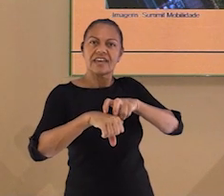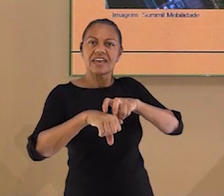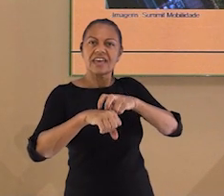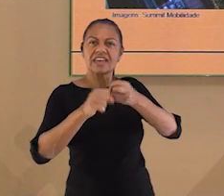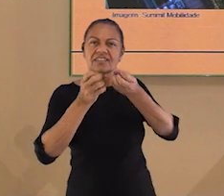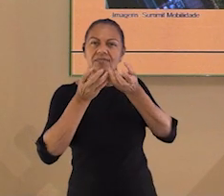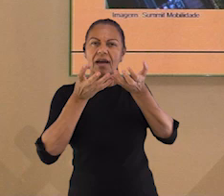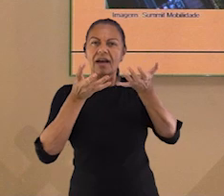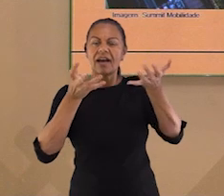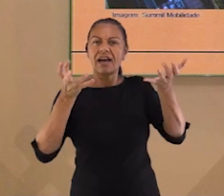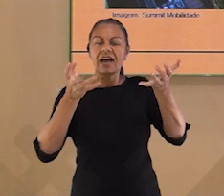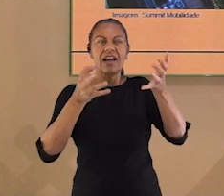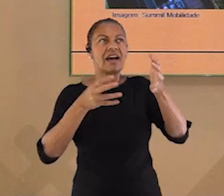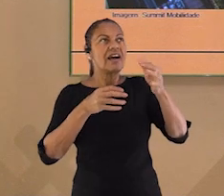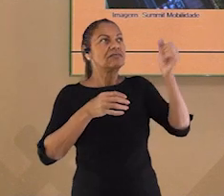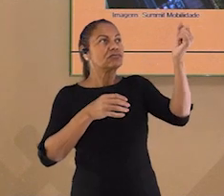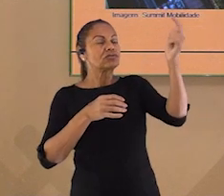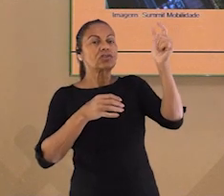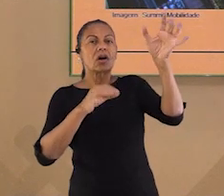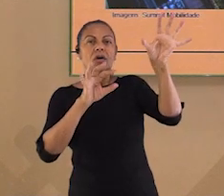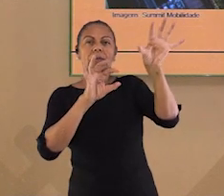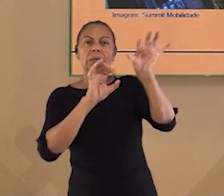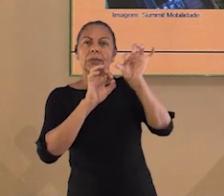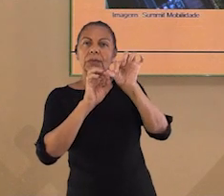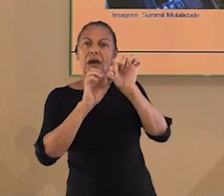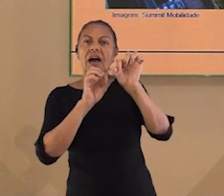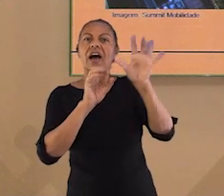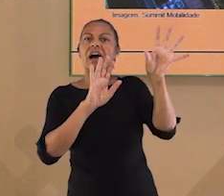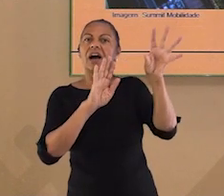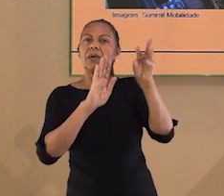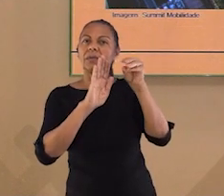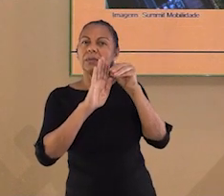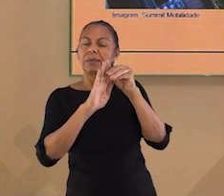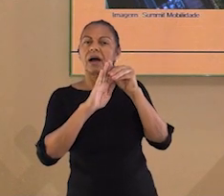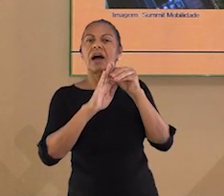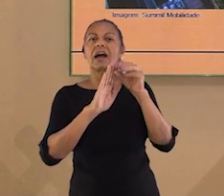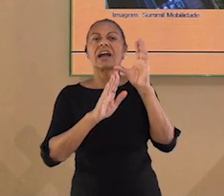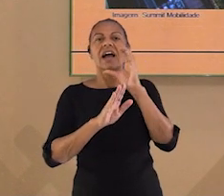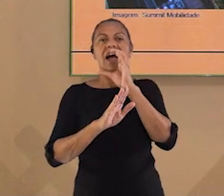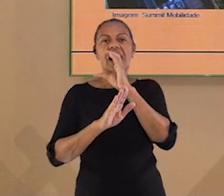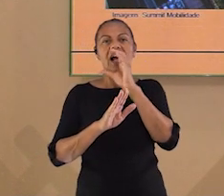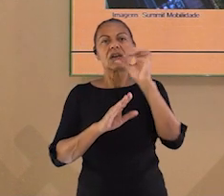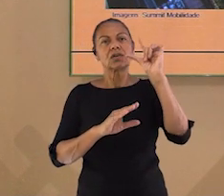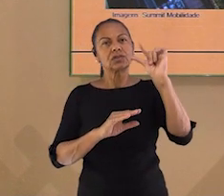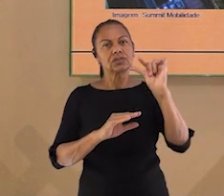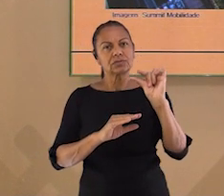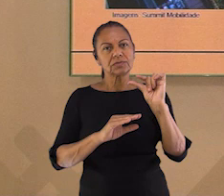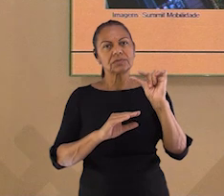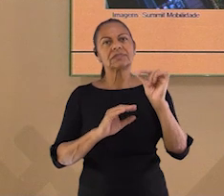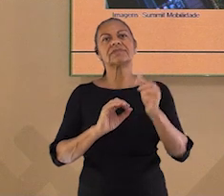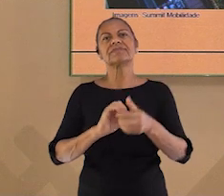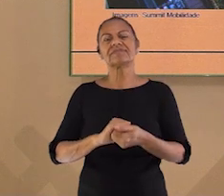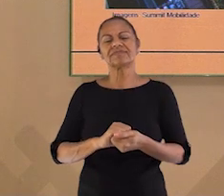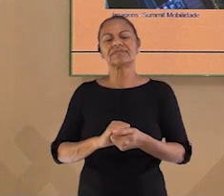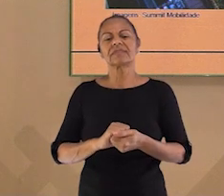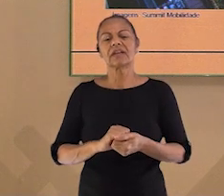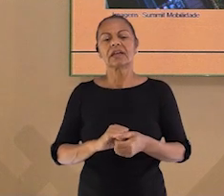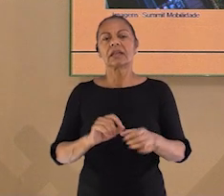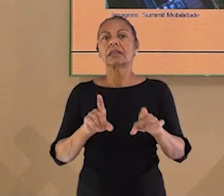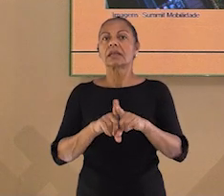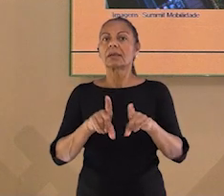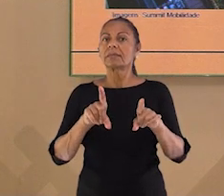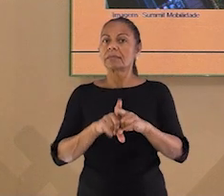o calor no alto dos edifícios reduzem a temperatura da região e evitam o uso de sistema